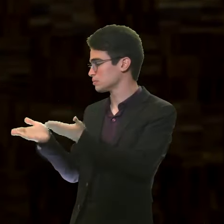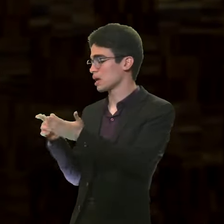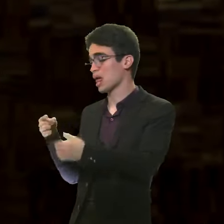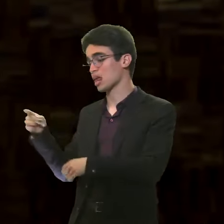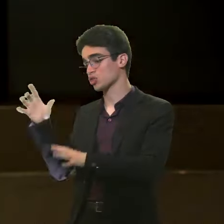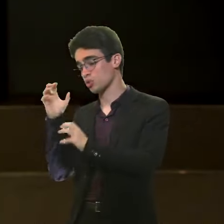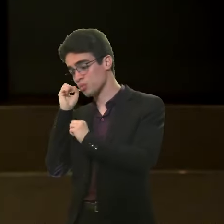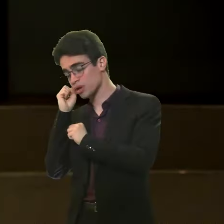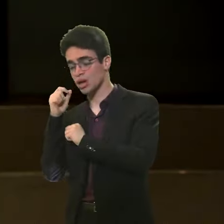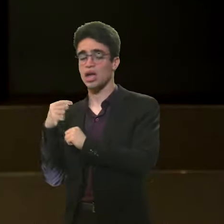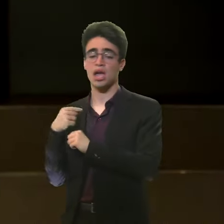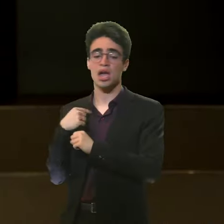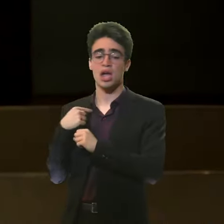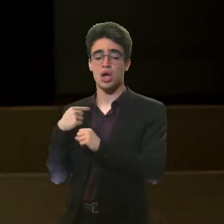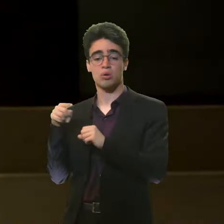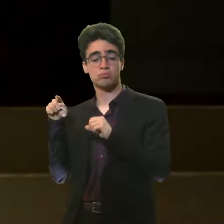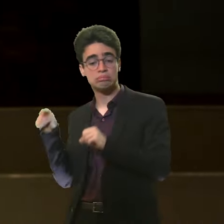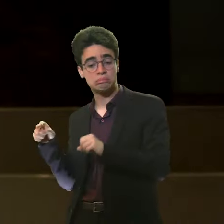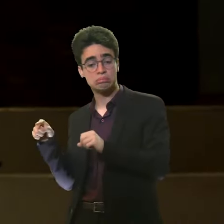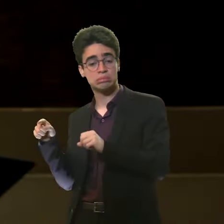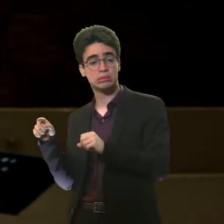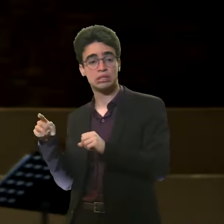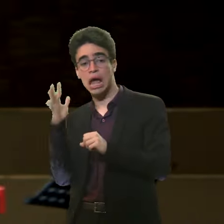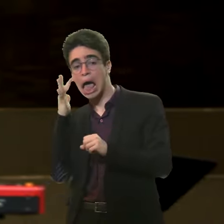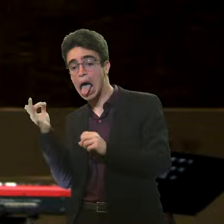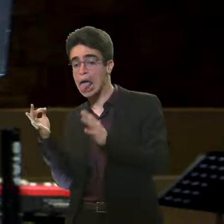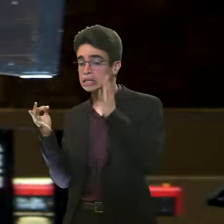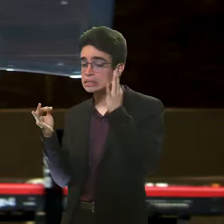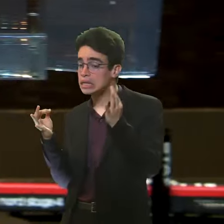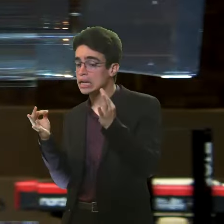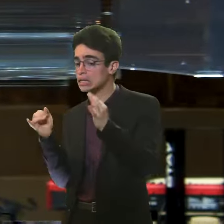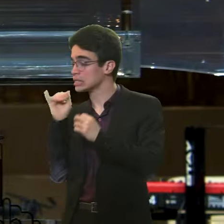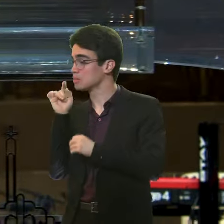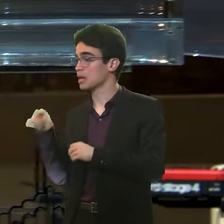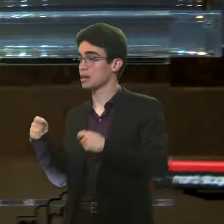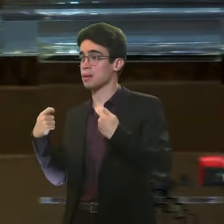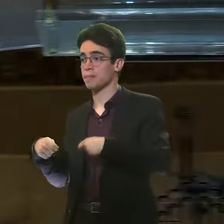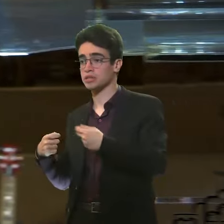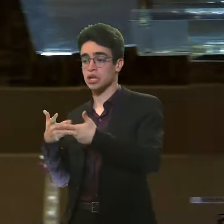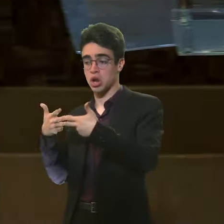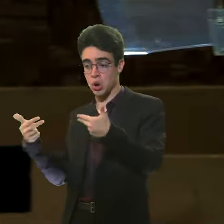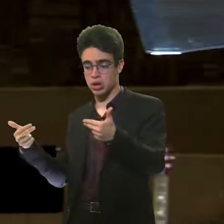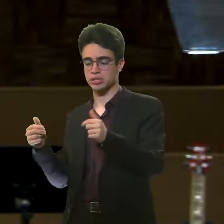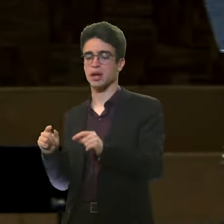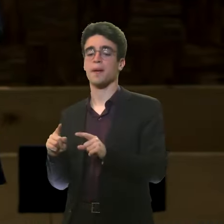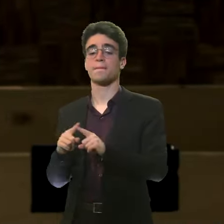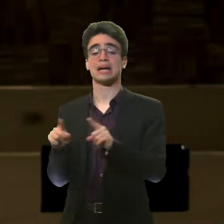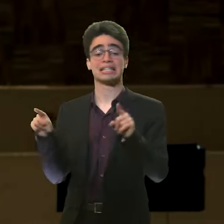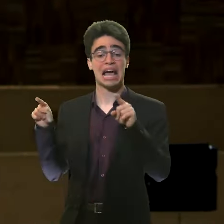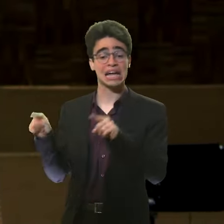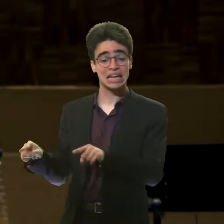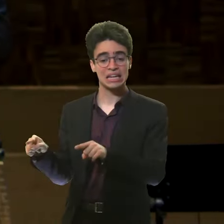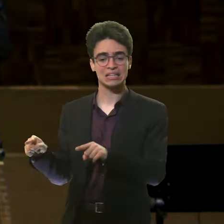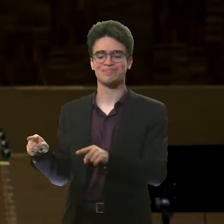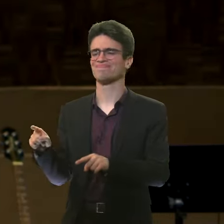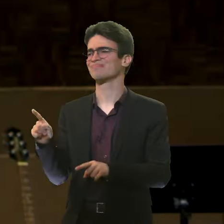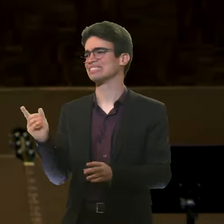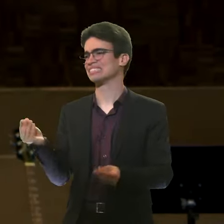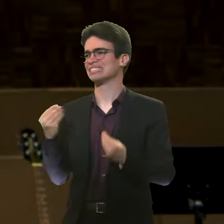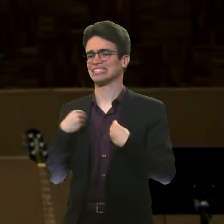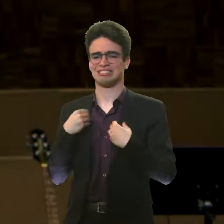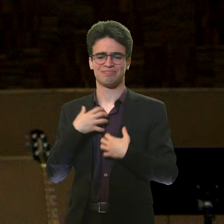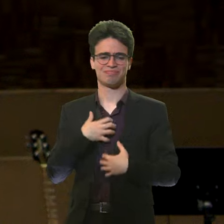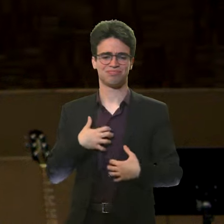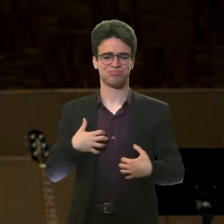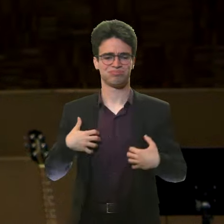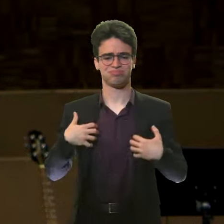ficava ali, né, de ouvido atento, para qualquer necessidade do meu pai. Mas aquilo foi acabando com o meu